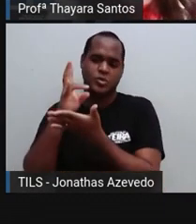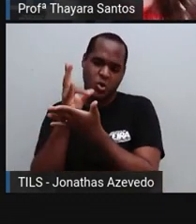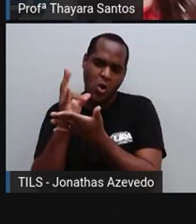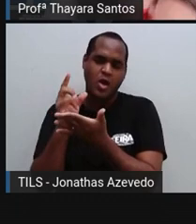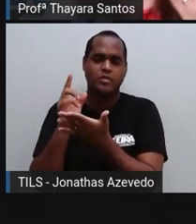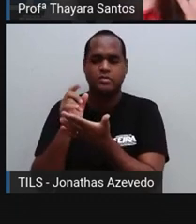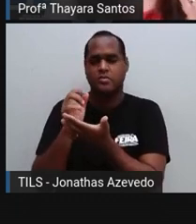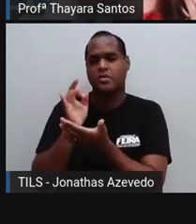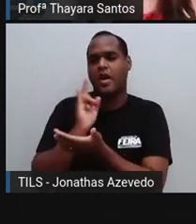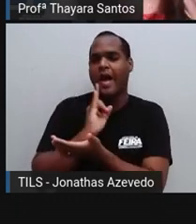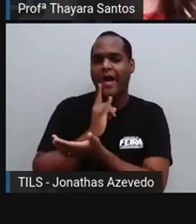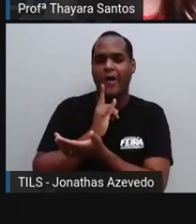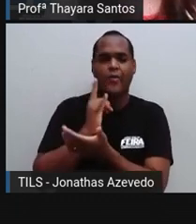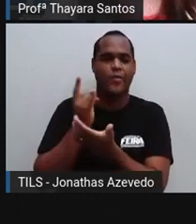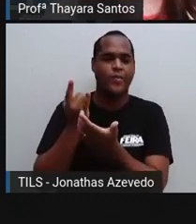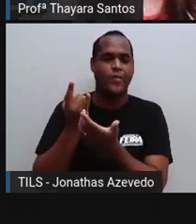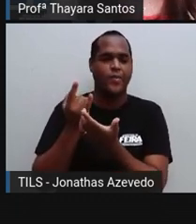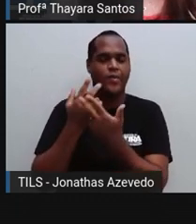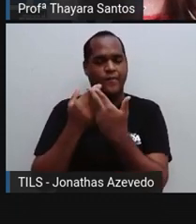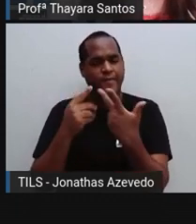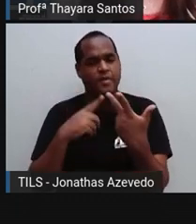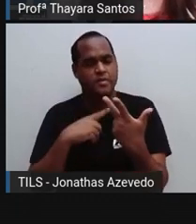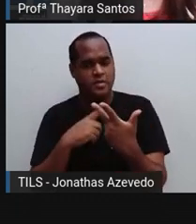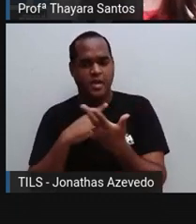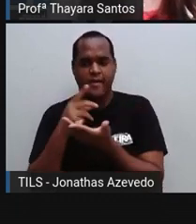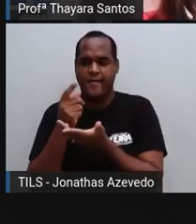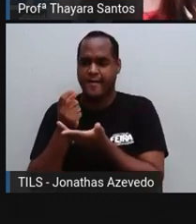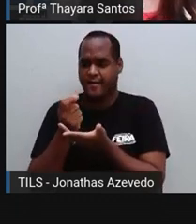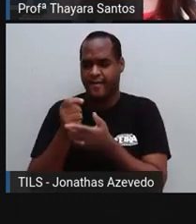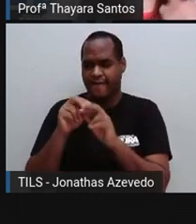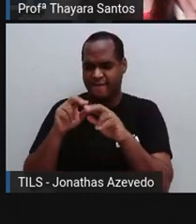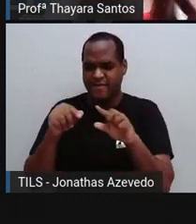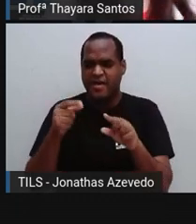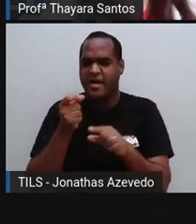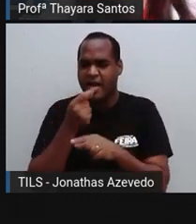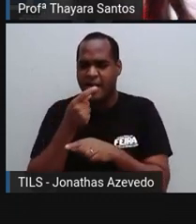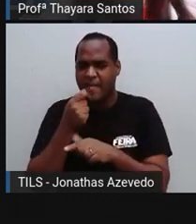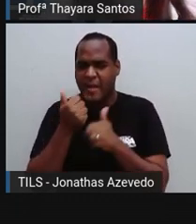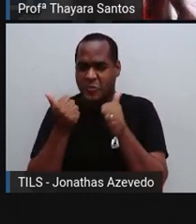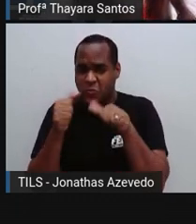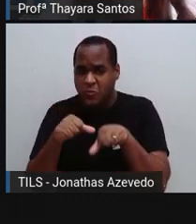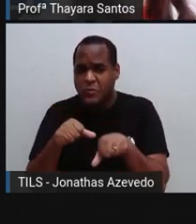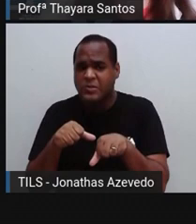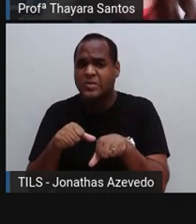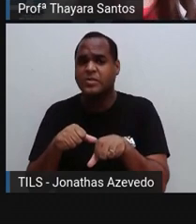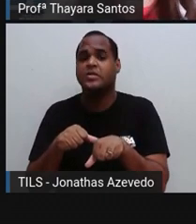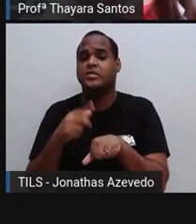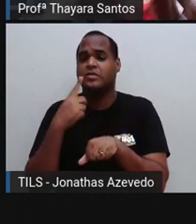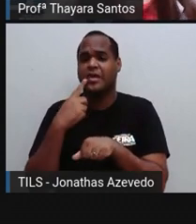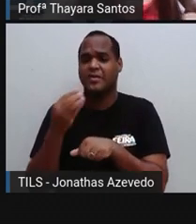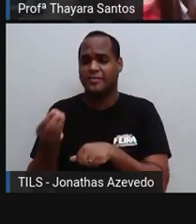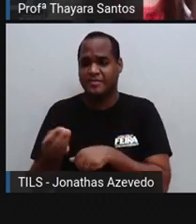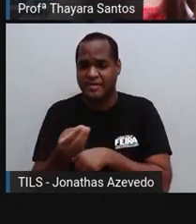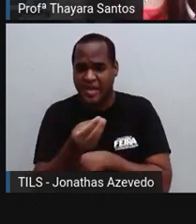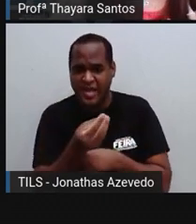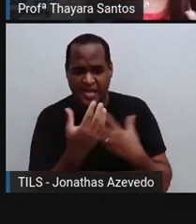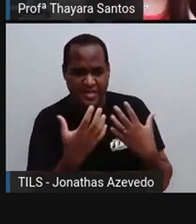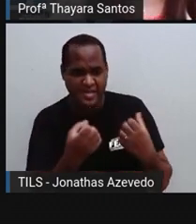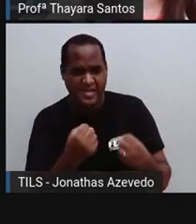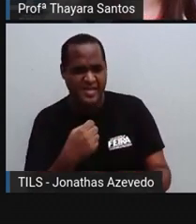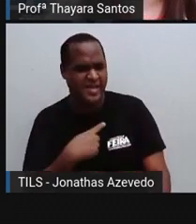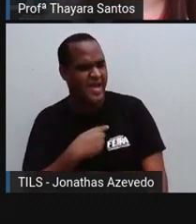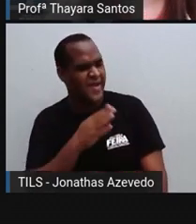Seja álcool, ou seja, alguma das drogas ilícitas. E quando oferecem para a gente não aceita, eles falam, ah, que a